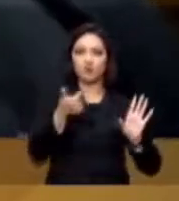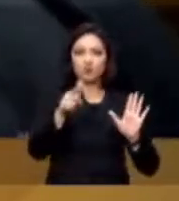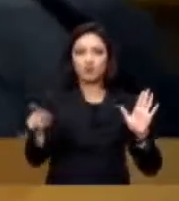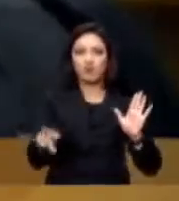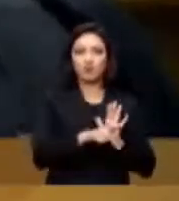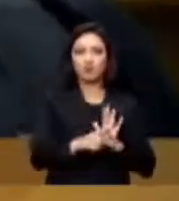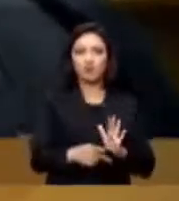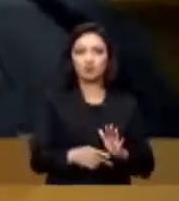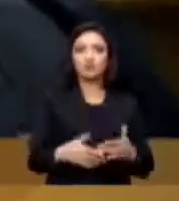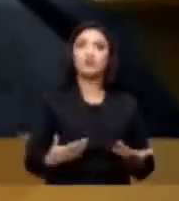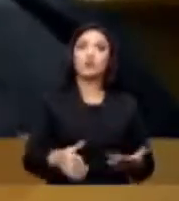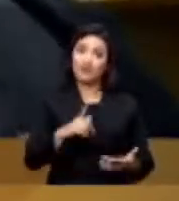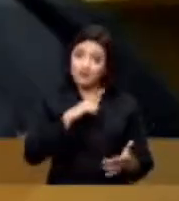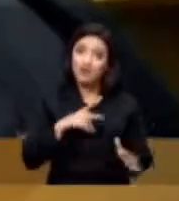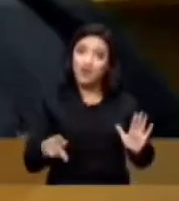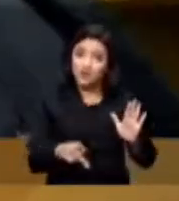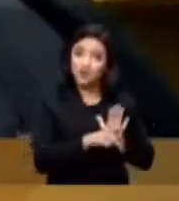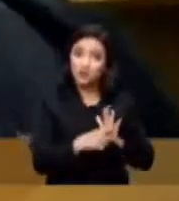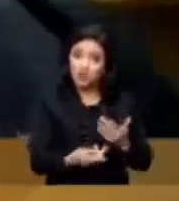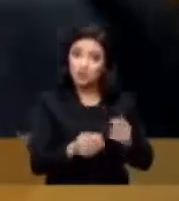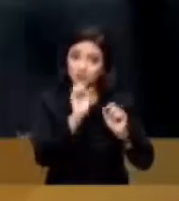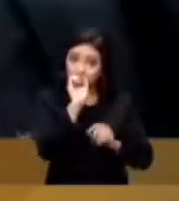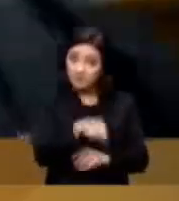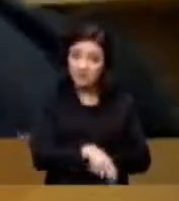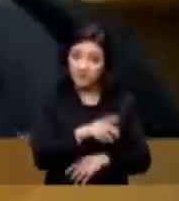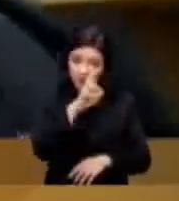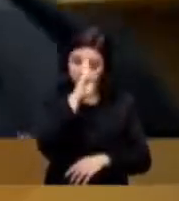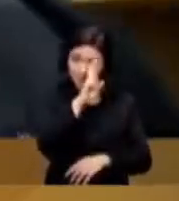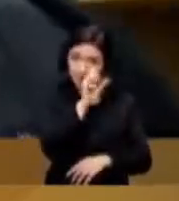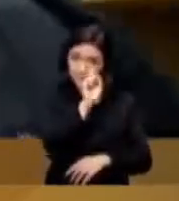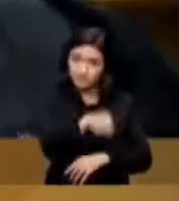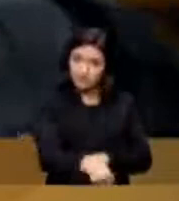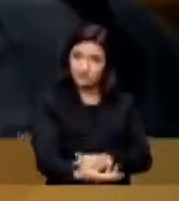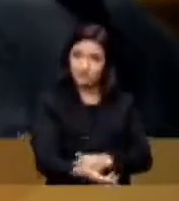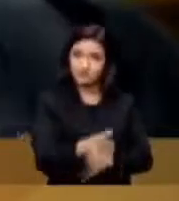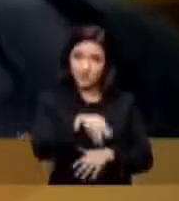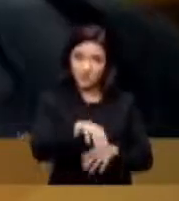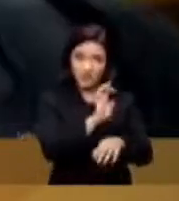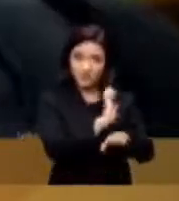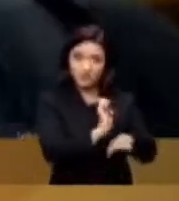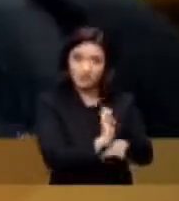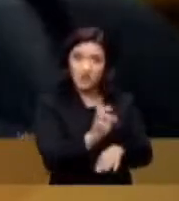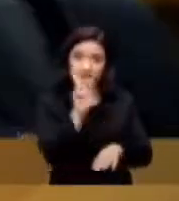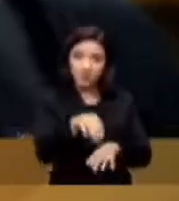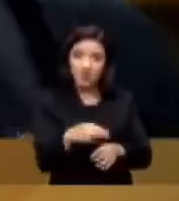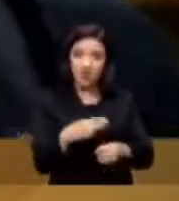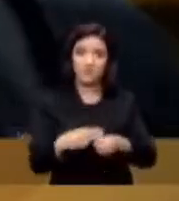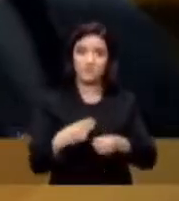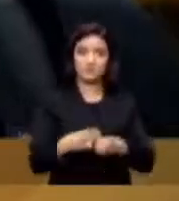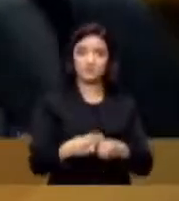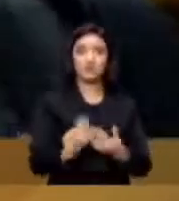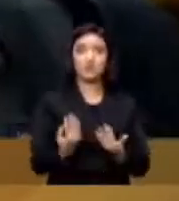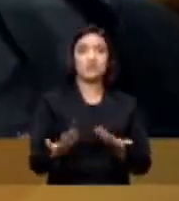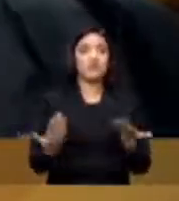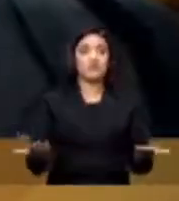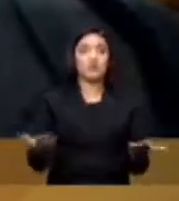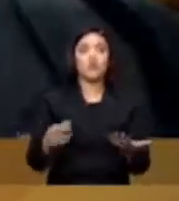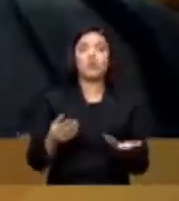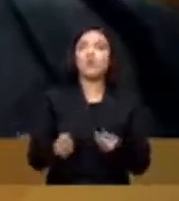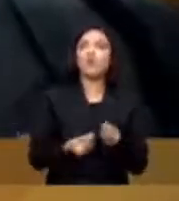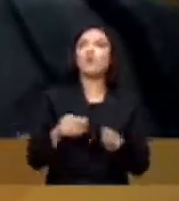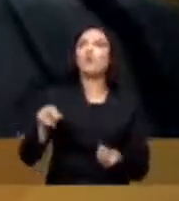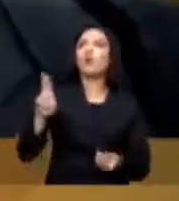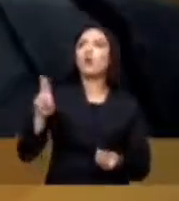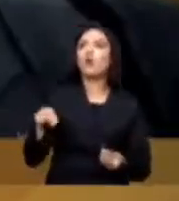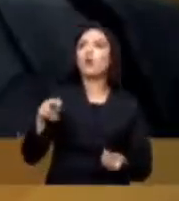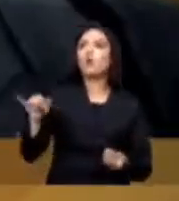pública estadual, coisa pública municipal. E como pode a União dispensar alguém